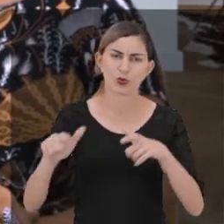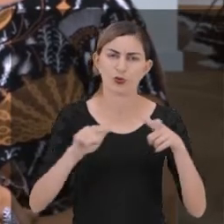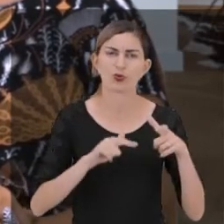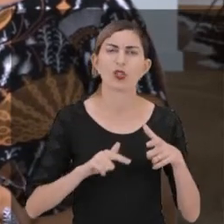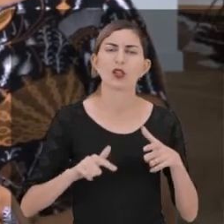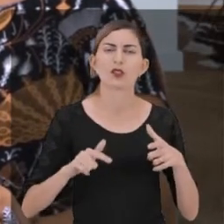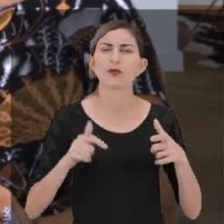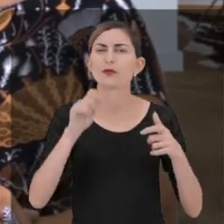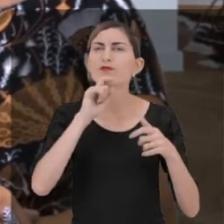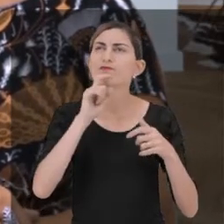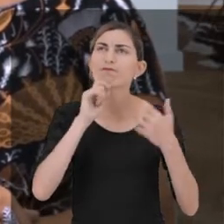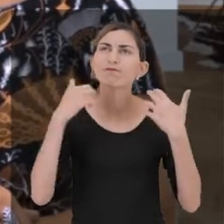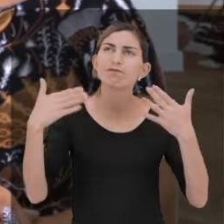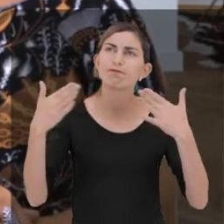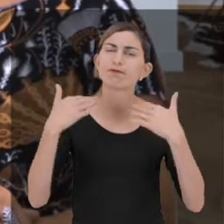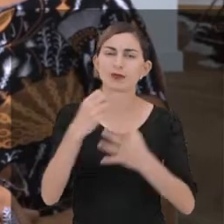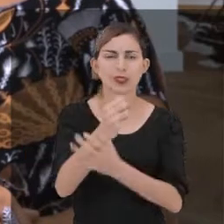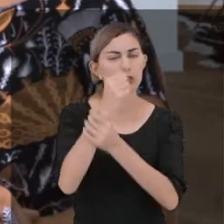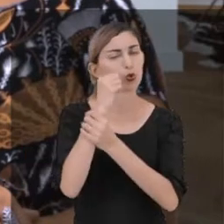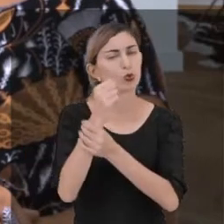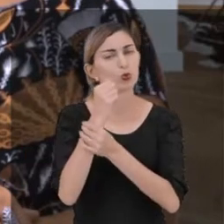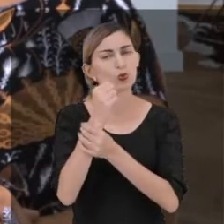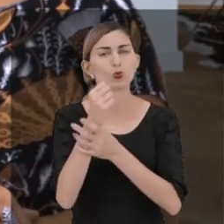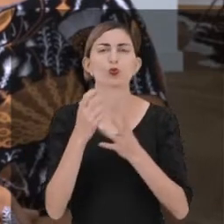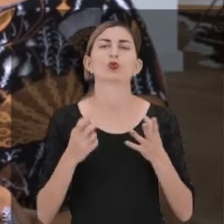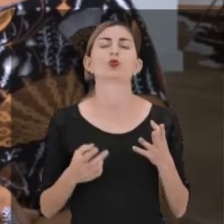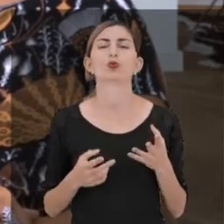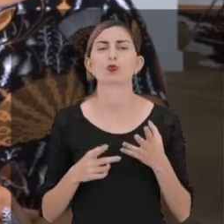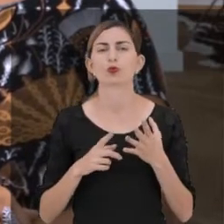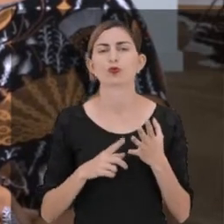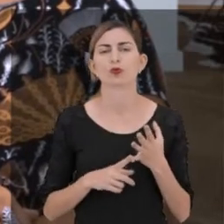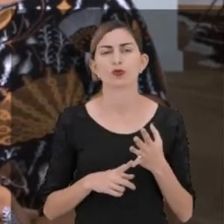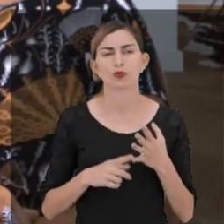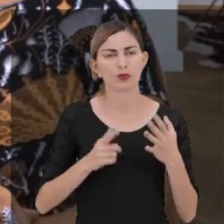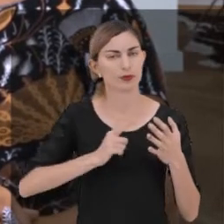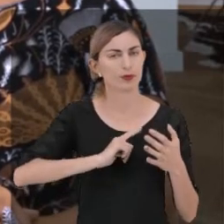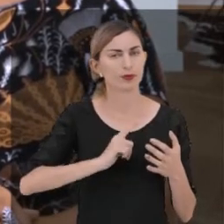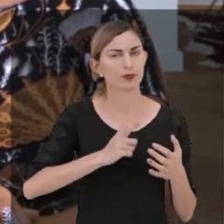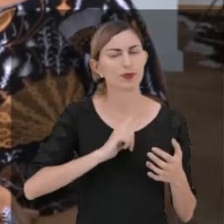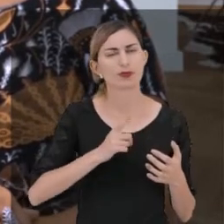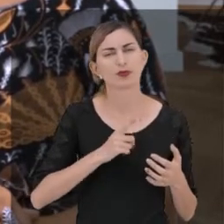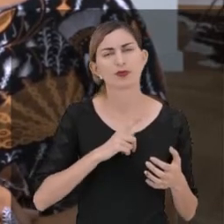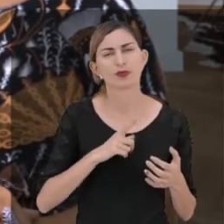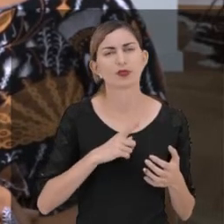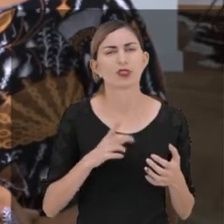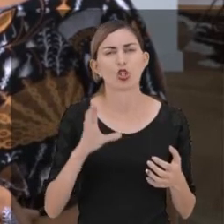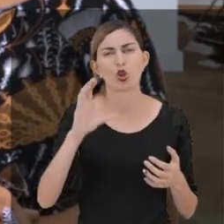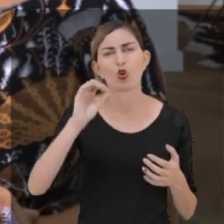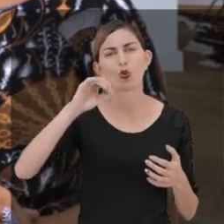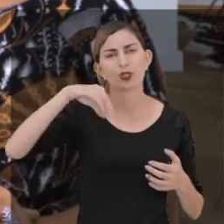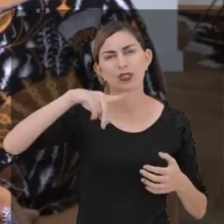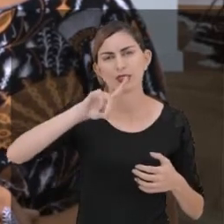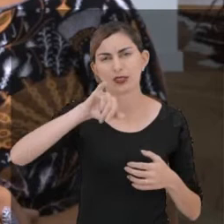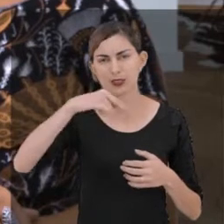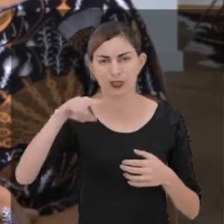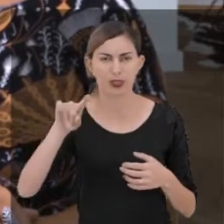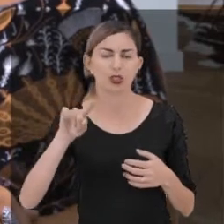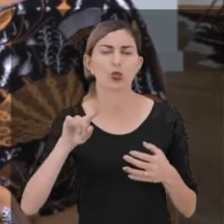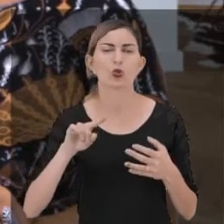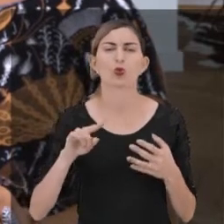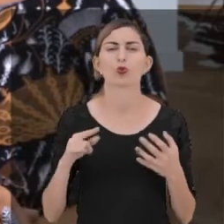ambiente refrigerado, a um ambiente seguro, né? Que ele tenha condições